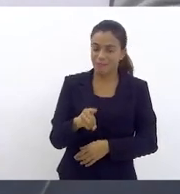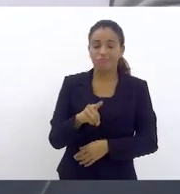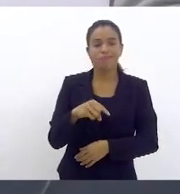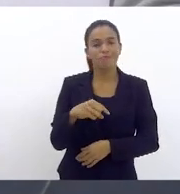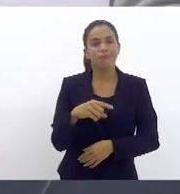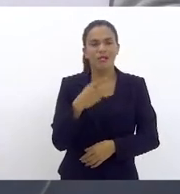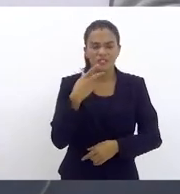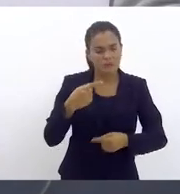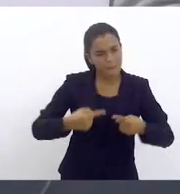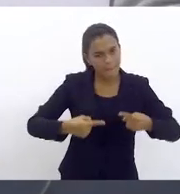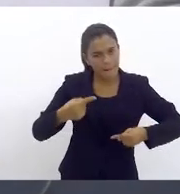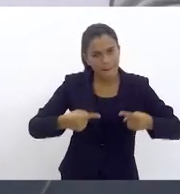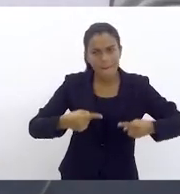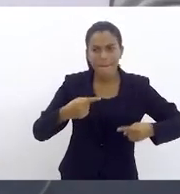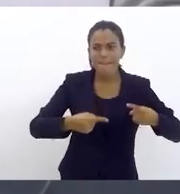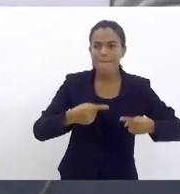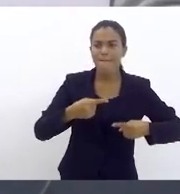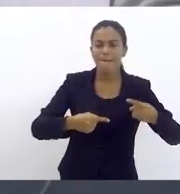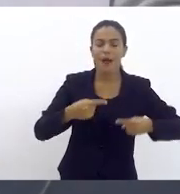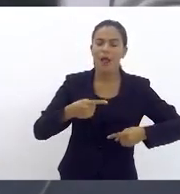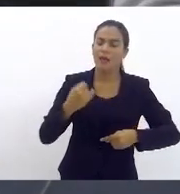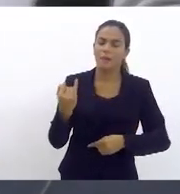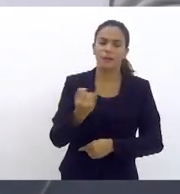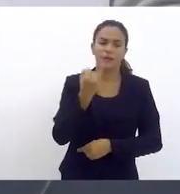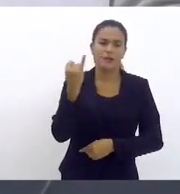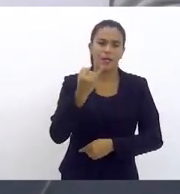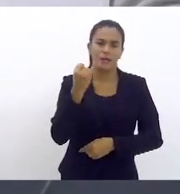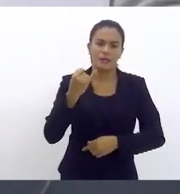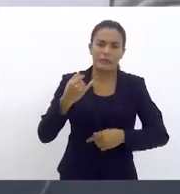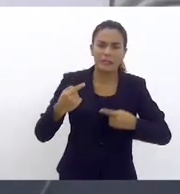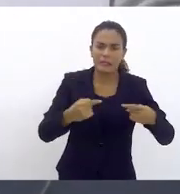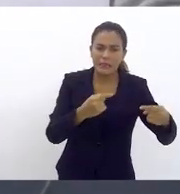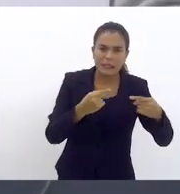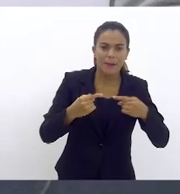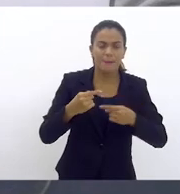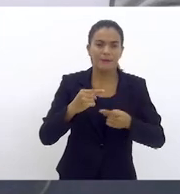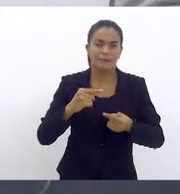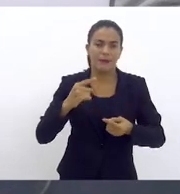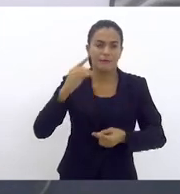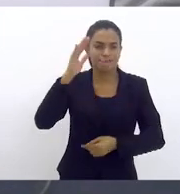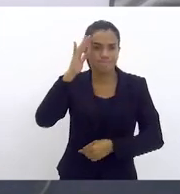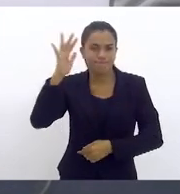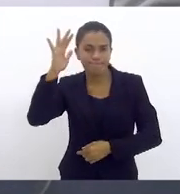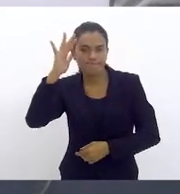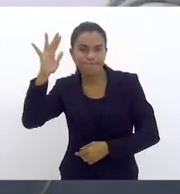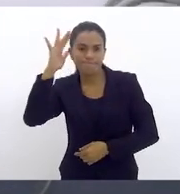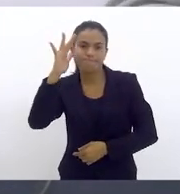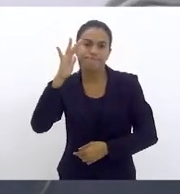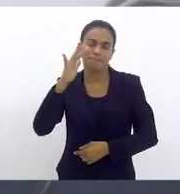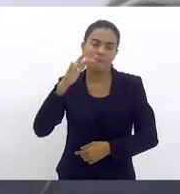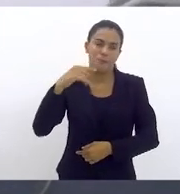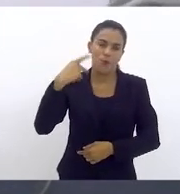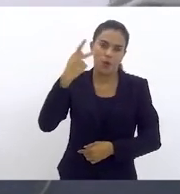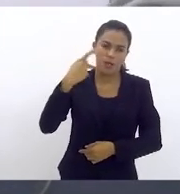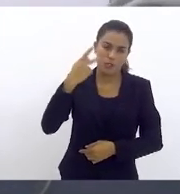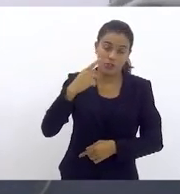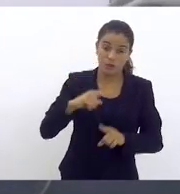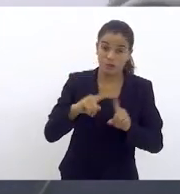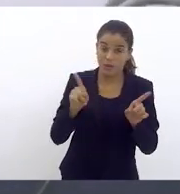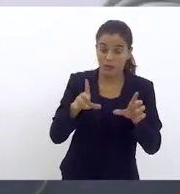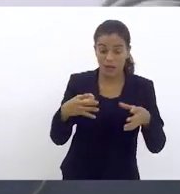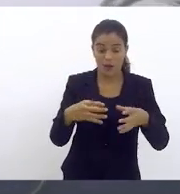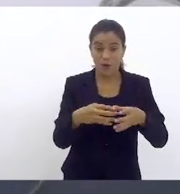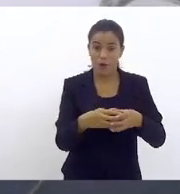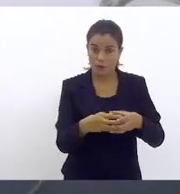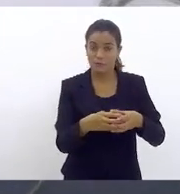importante a gente debater as causas ideológicas Sem dúvida nenhuma isso aí é muito importante mas que essa comissão ela